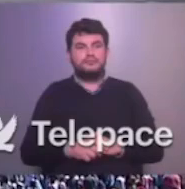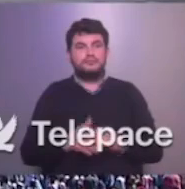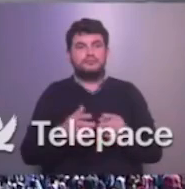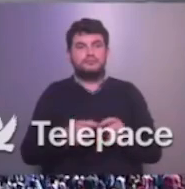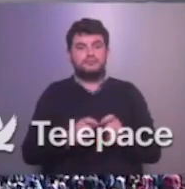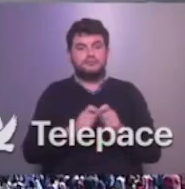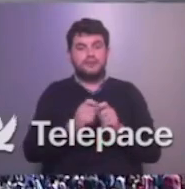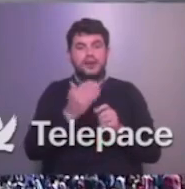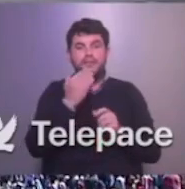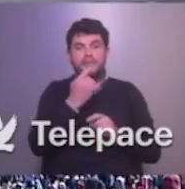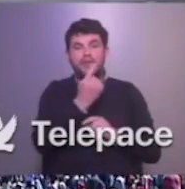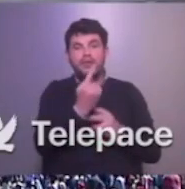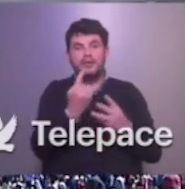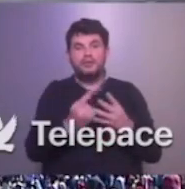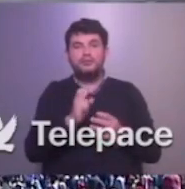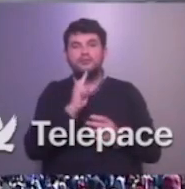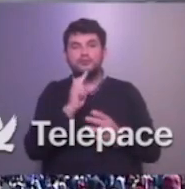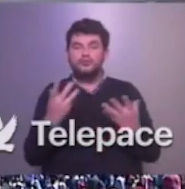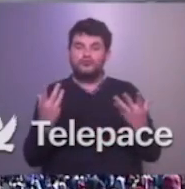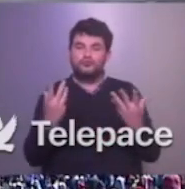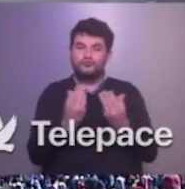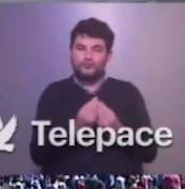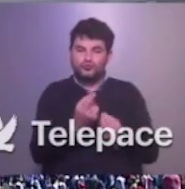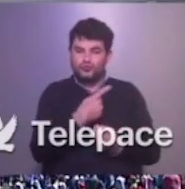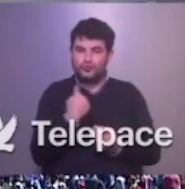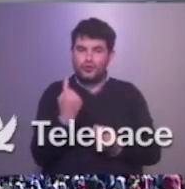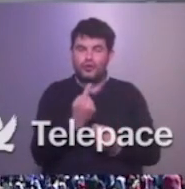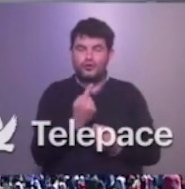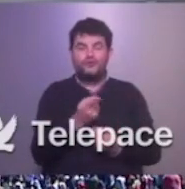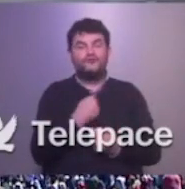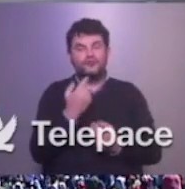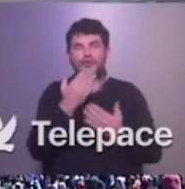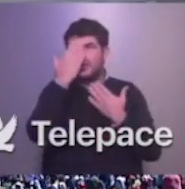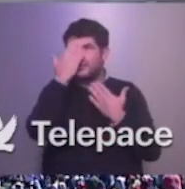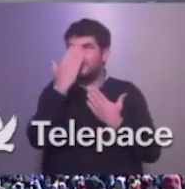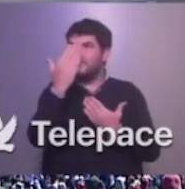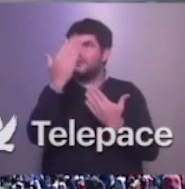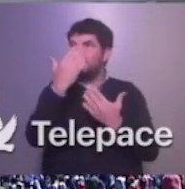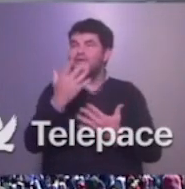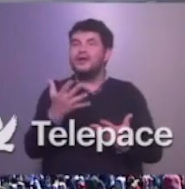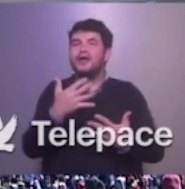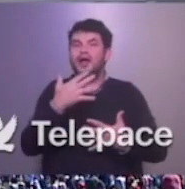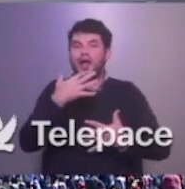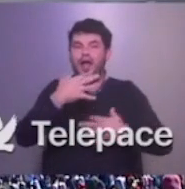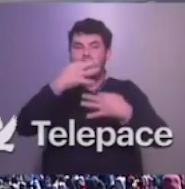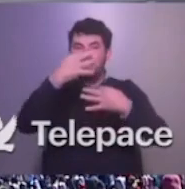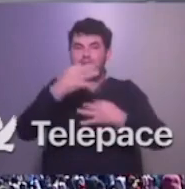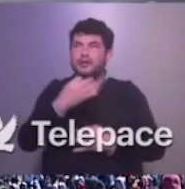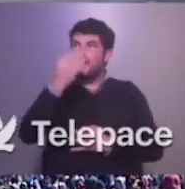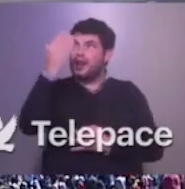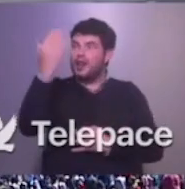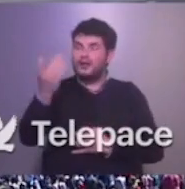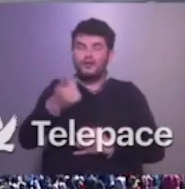A cada invocação respondamos juntos: nós vos adoramos e cremos em